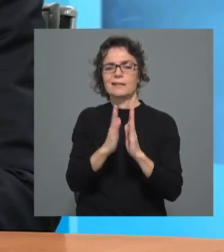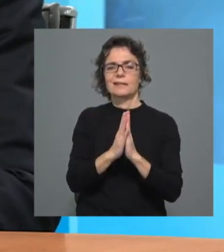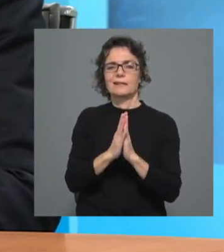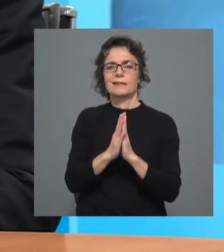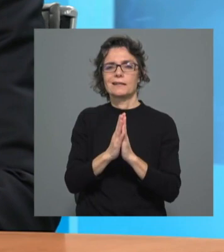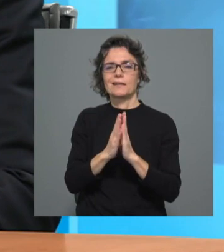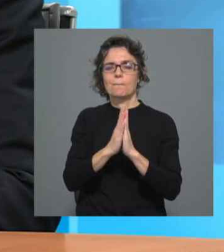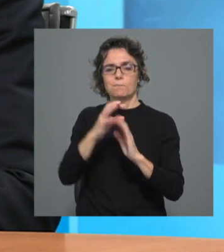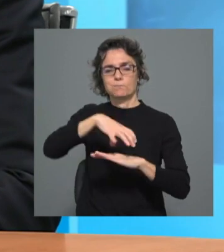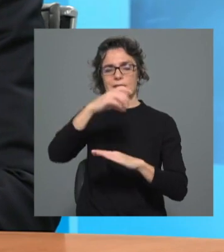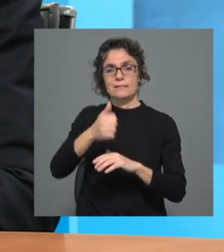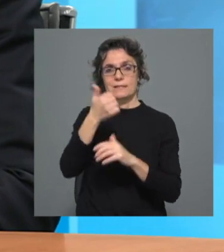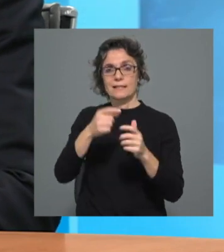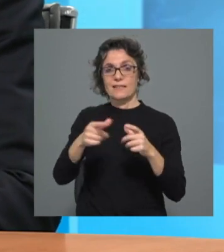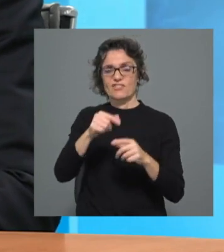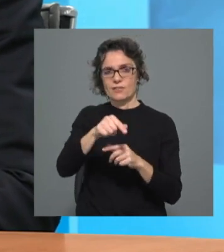e